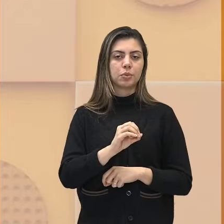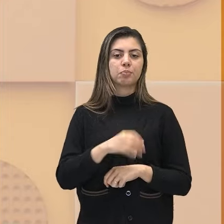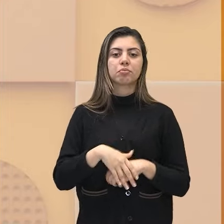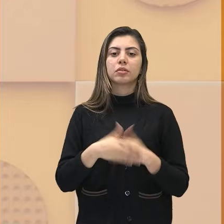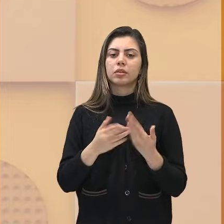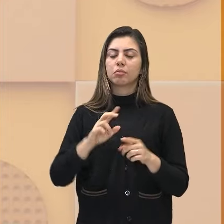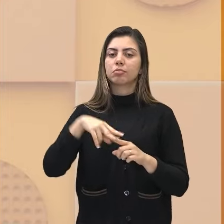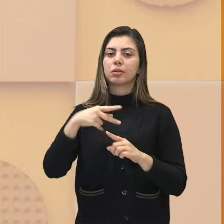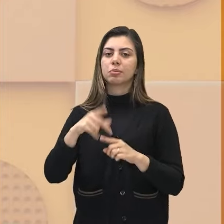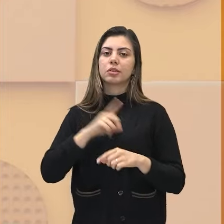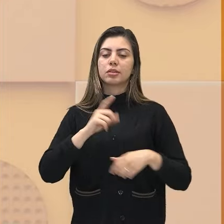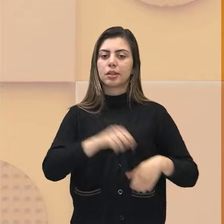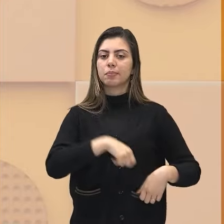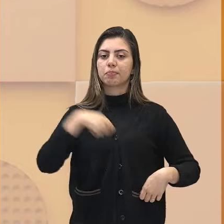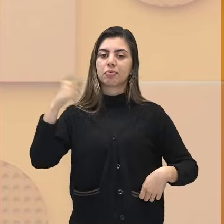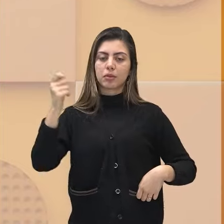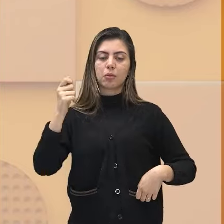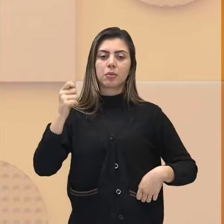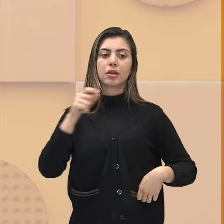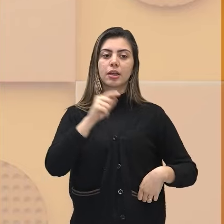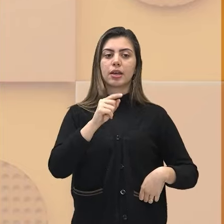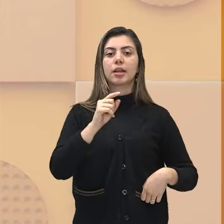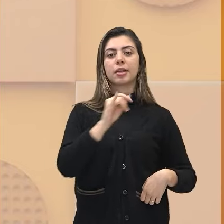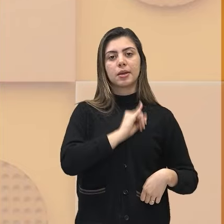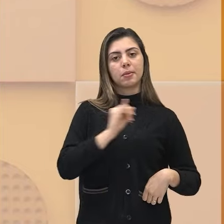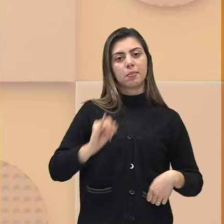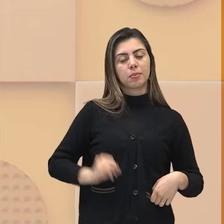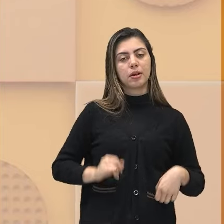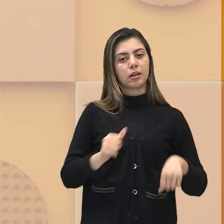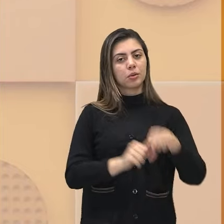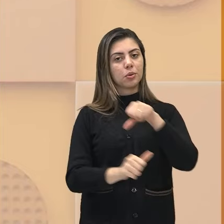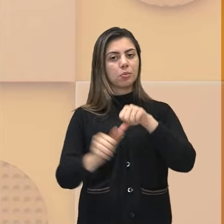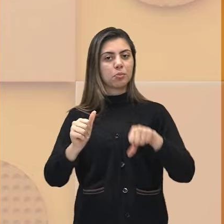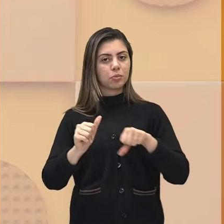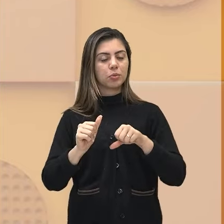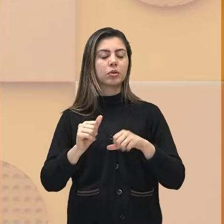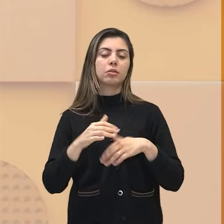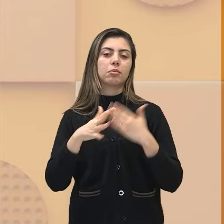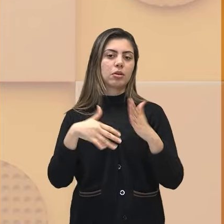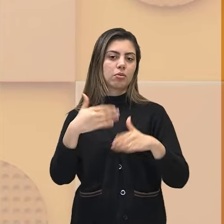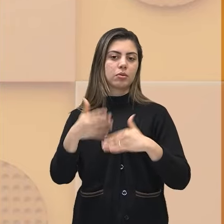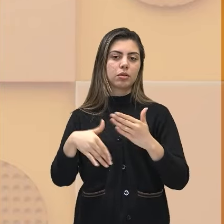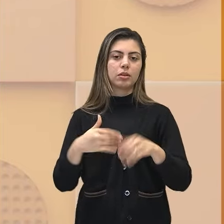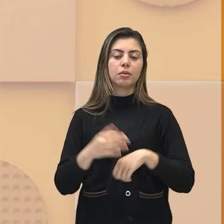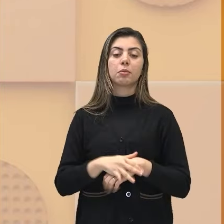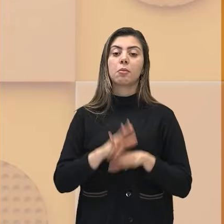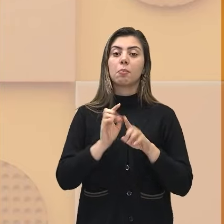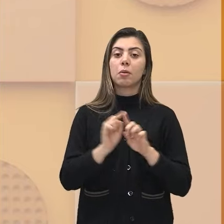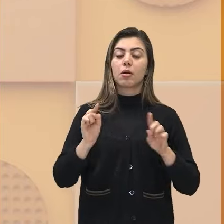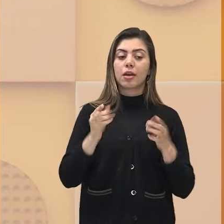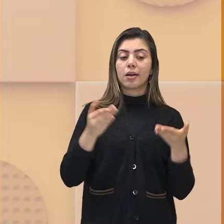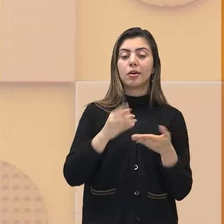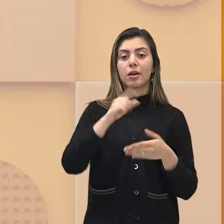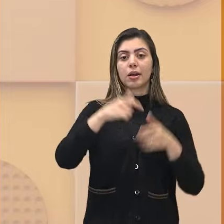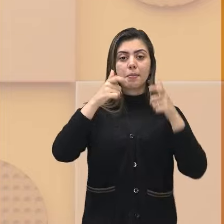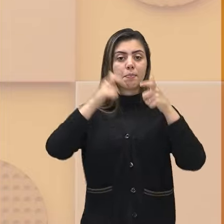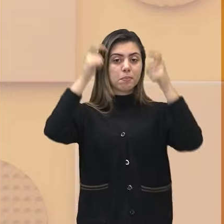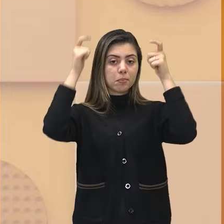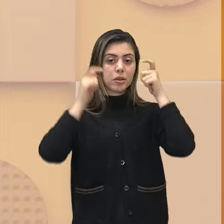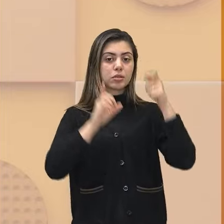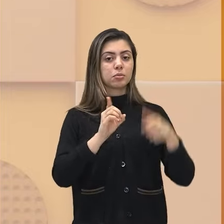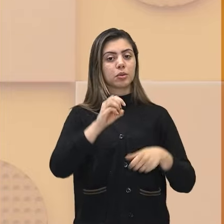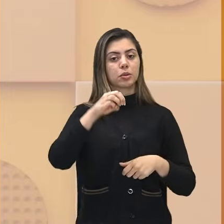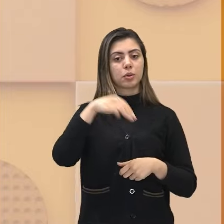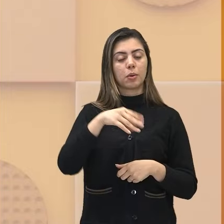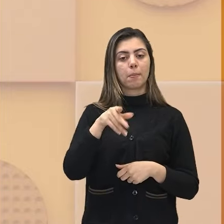a independência do Brasil, onde ele vai se tornar imperador do Brasil. Então vai ser Dom Pedro I. Nesse momento é o príncipe regente Dom Pedro